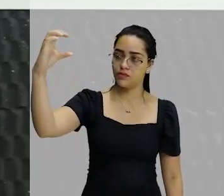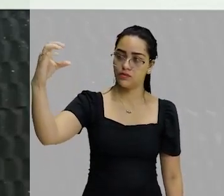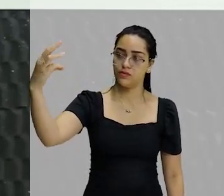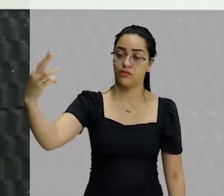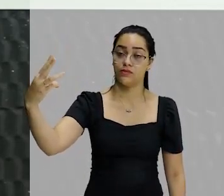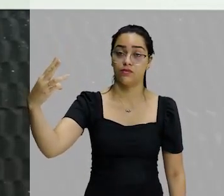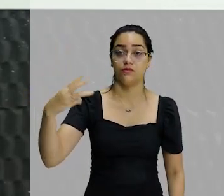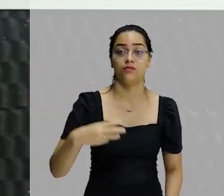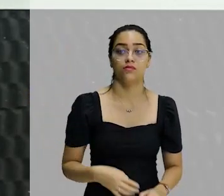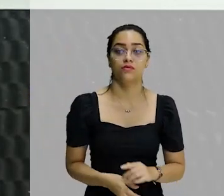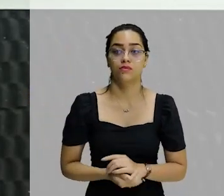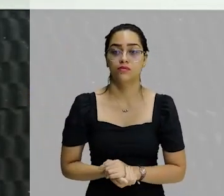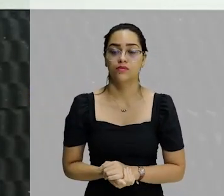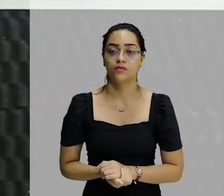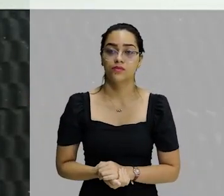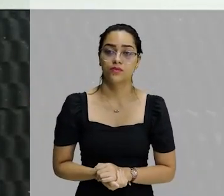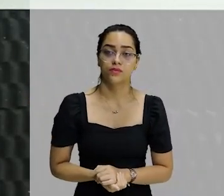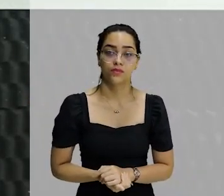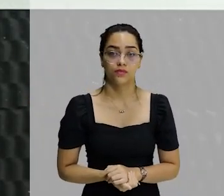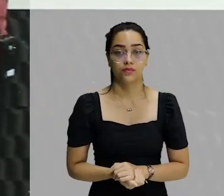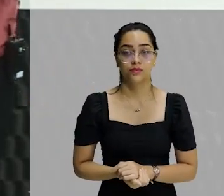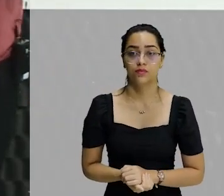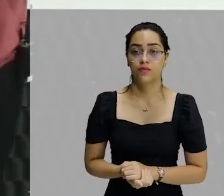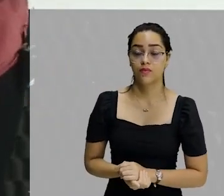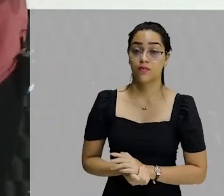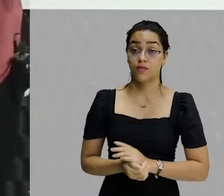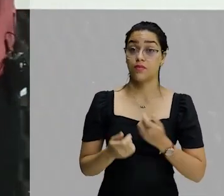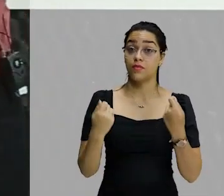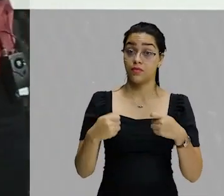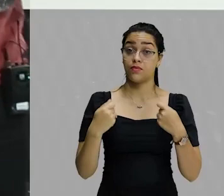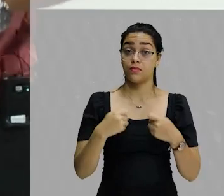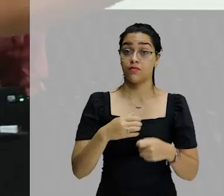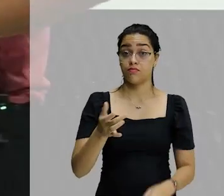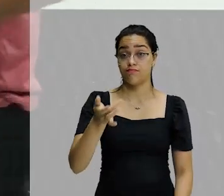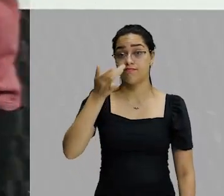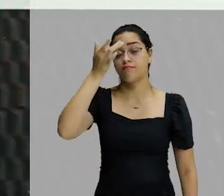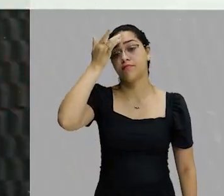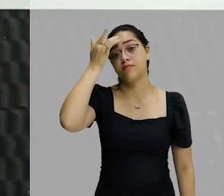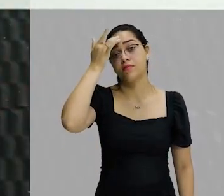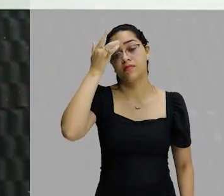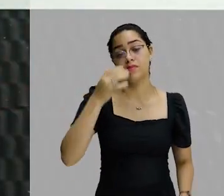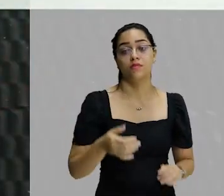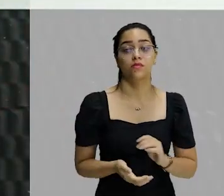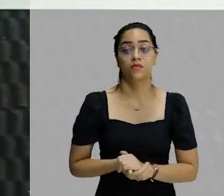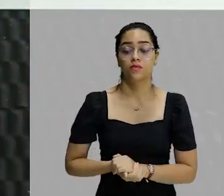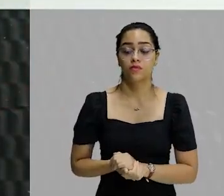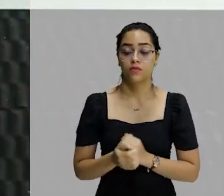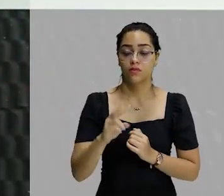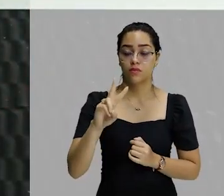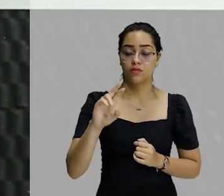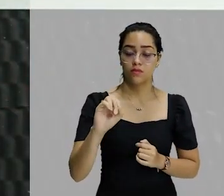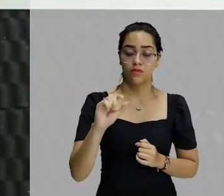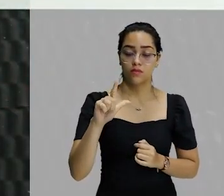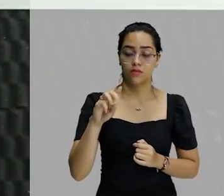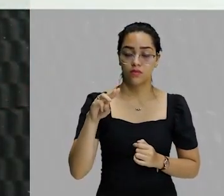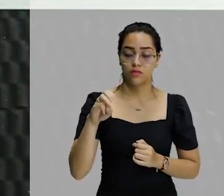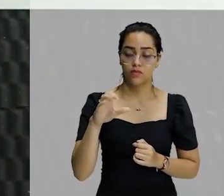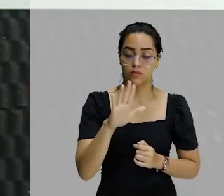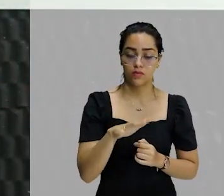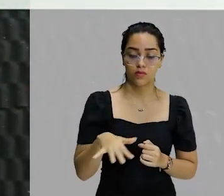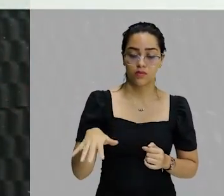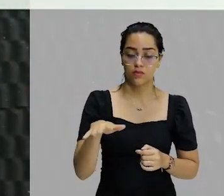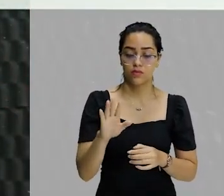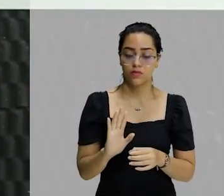cubo, certo? Importante a gente memorizar a fórmula, tá? Então, volume, que é a parte, que é o